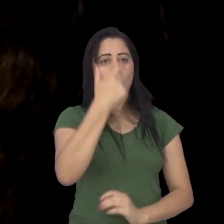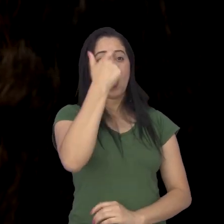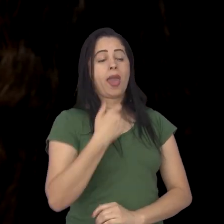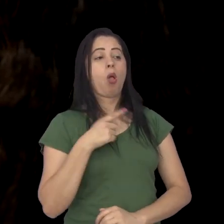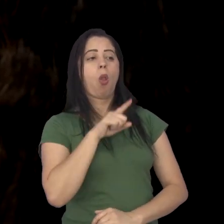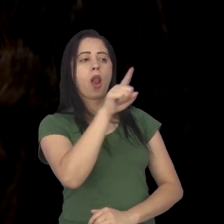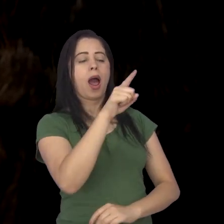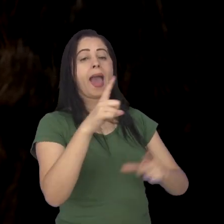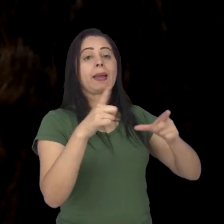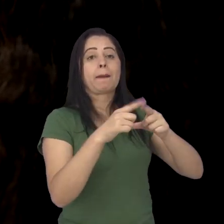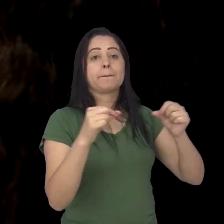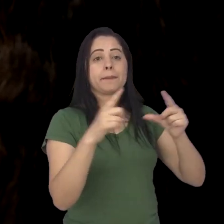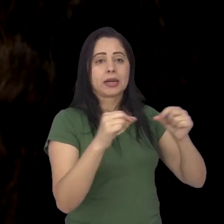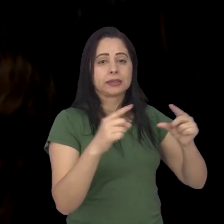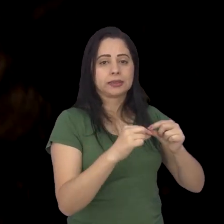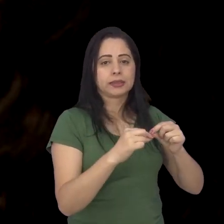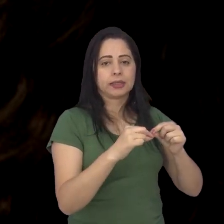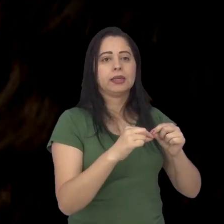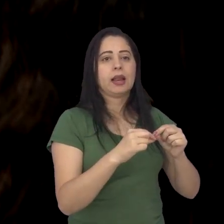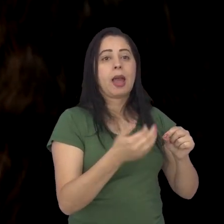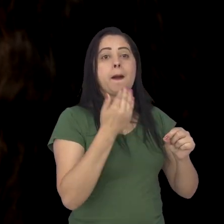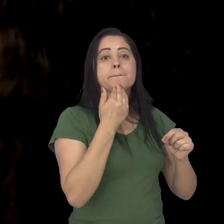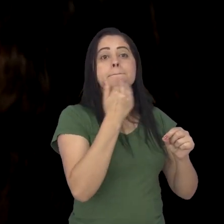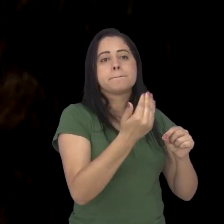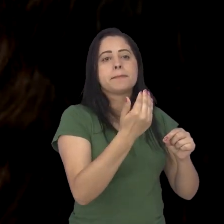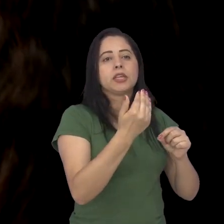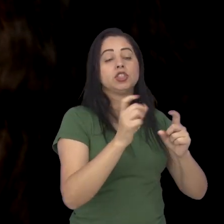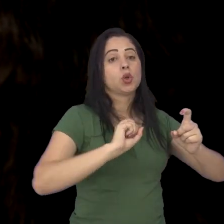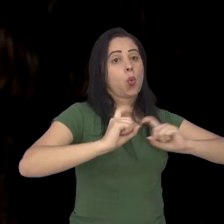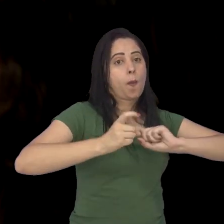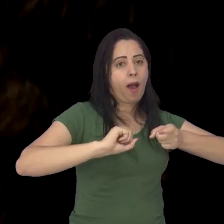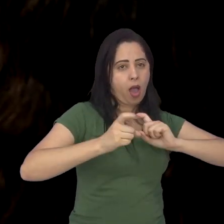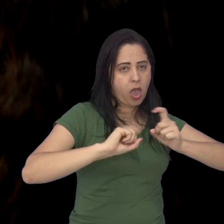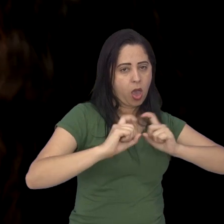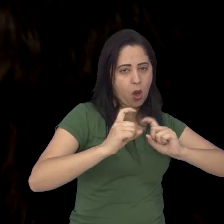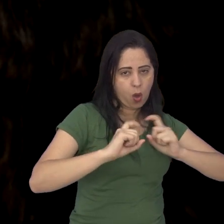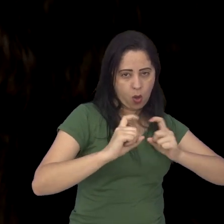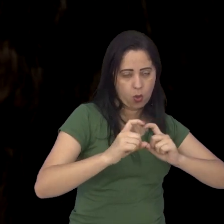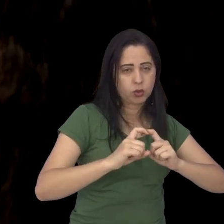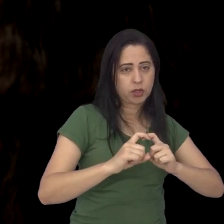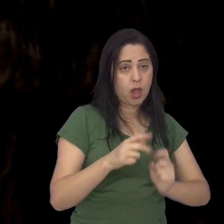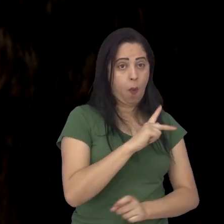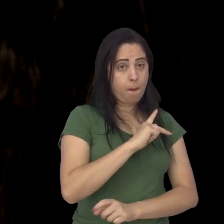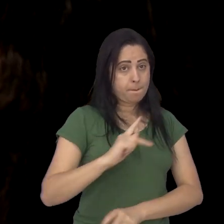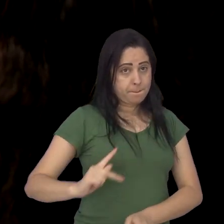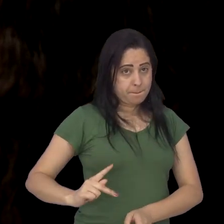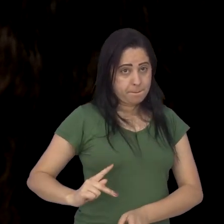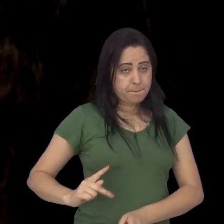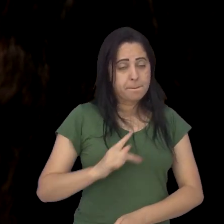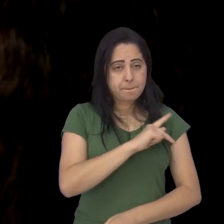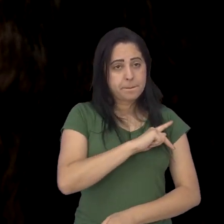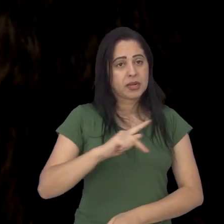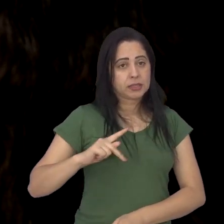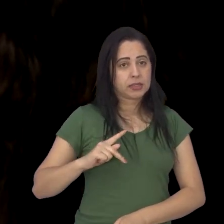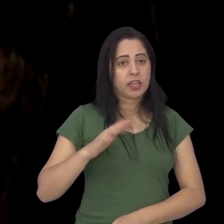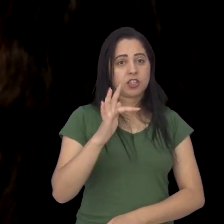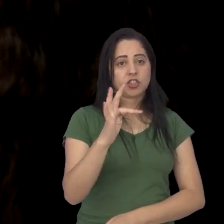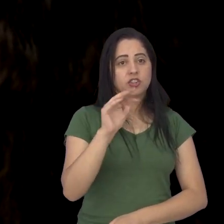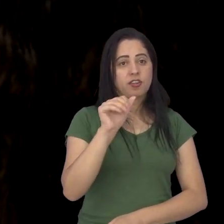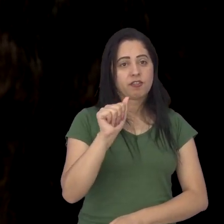Brasília, eu pedi uma audiência no TSE com o ministro, o presidente do TSE na época era o ministro Edson